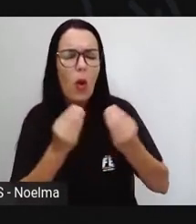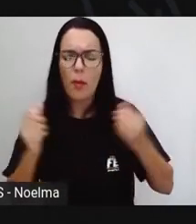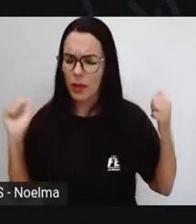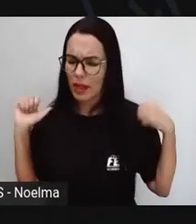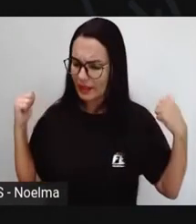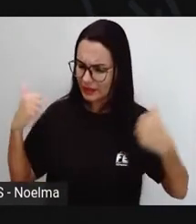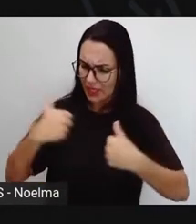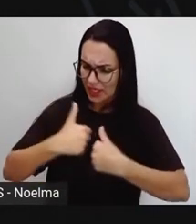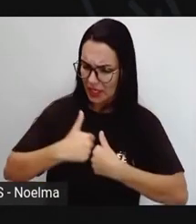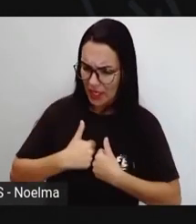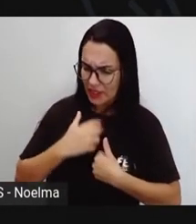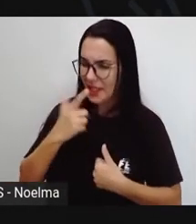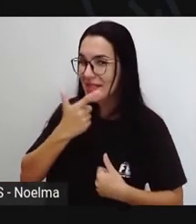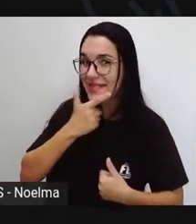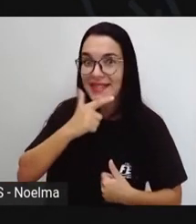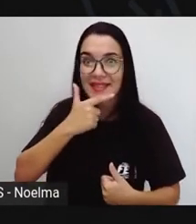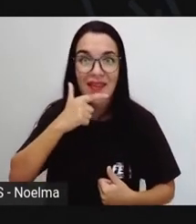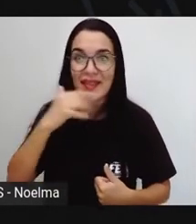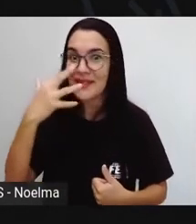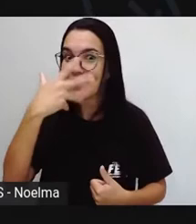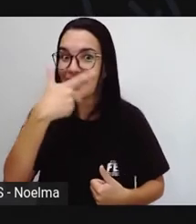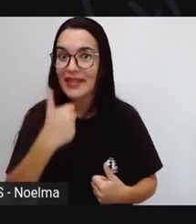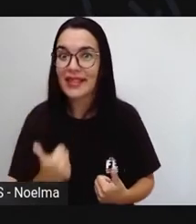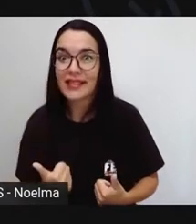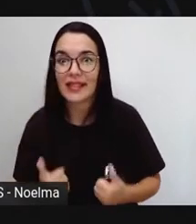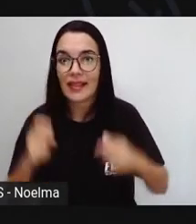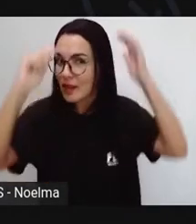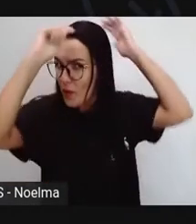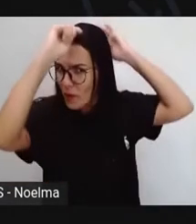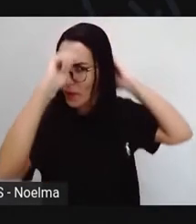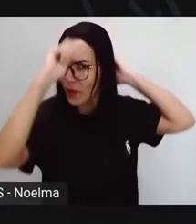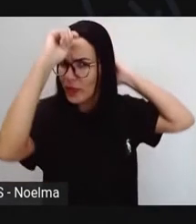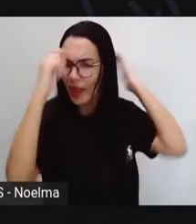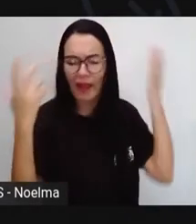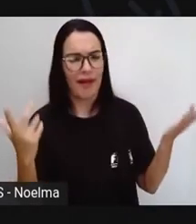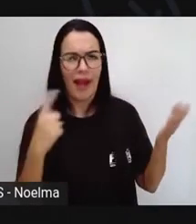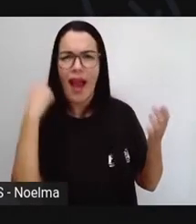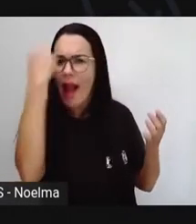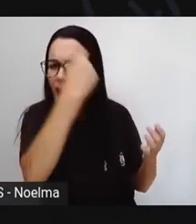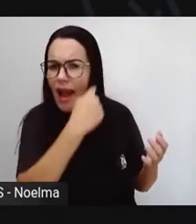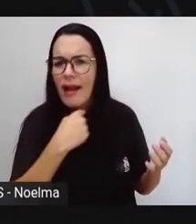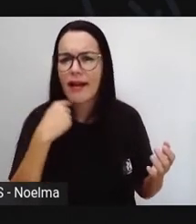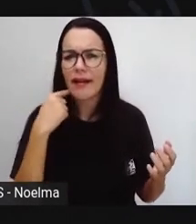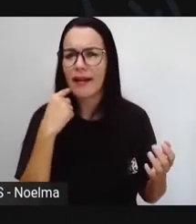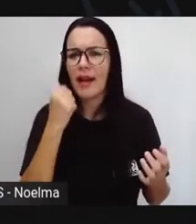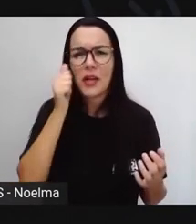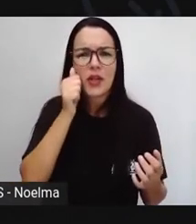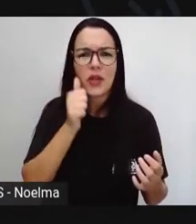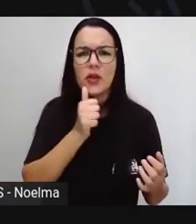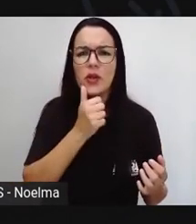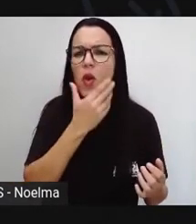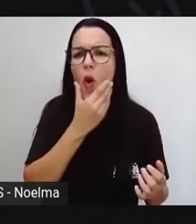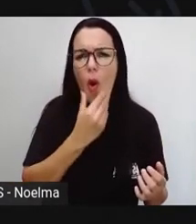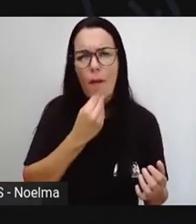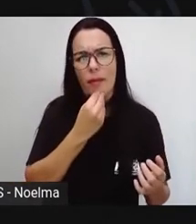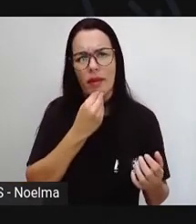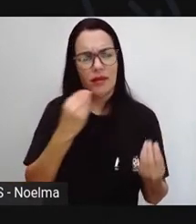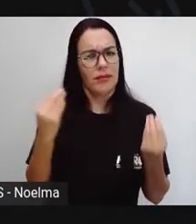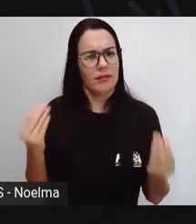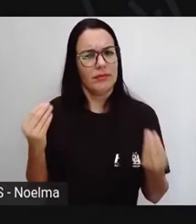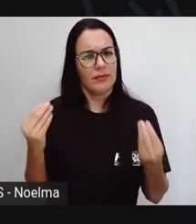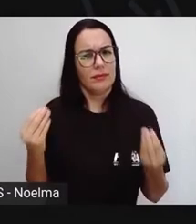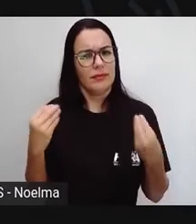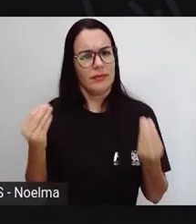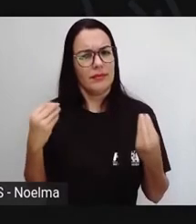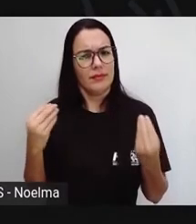aquele sorriso bonito, aquela jaqueta jeans, aquele boné engraçado? Onde já se viu o lobo